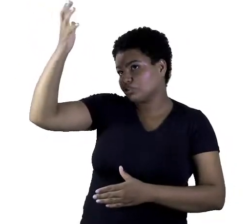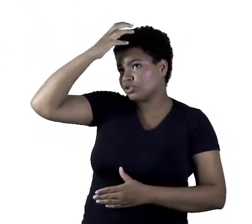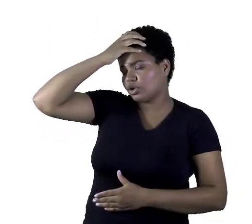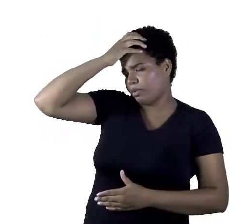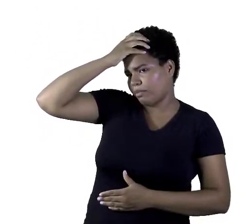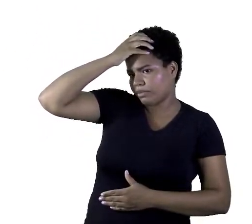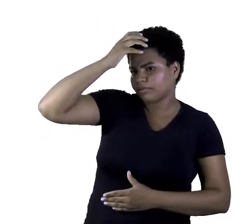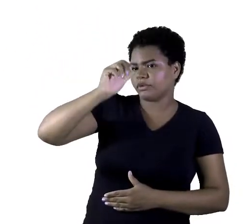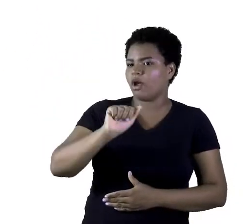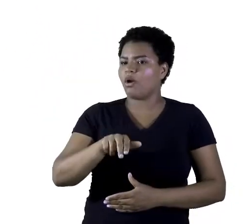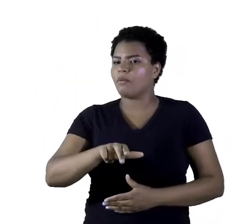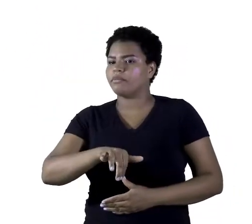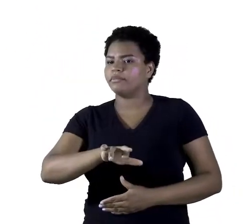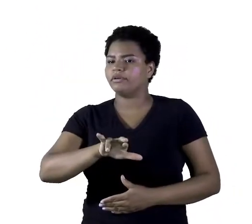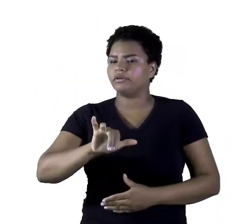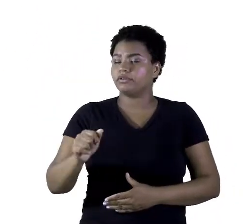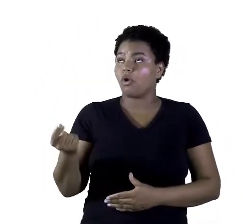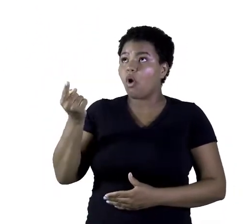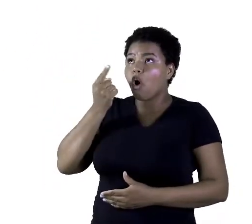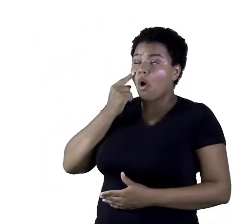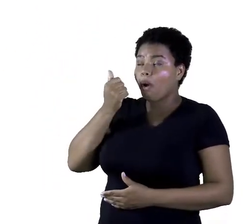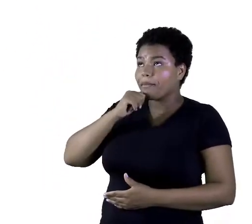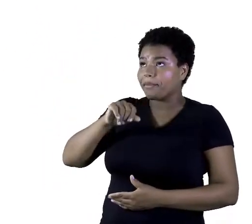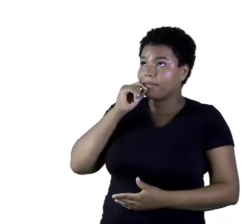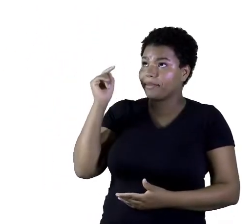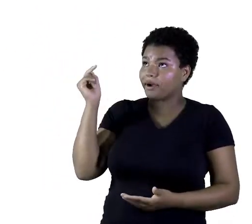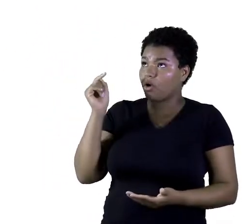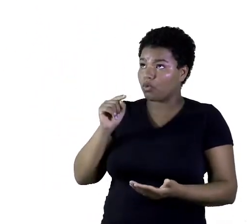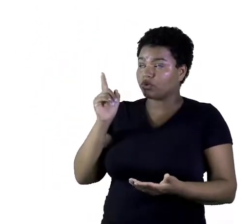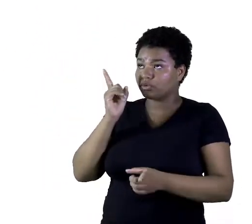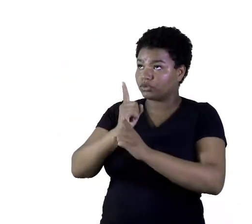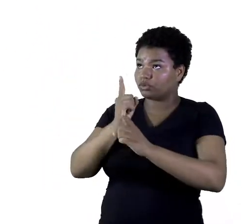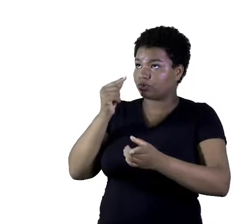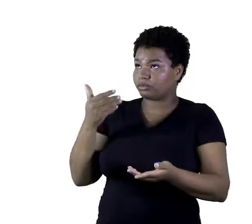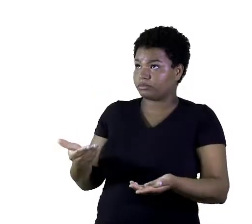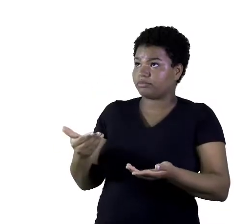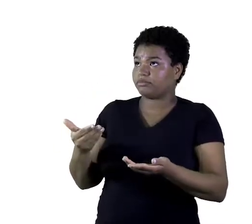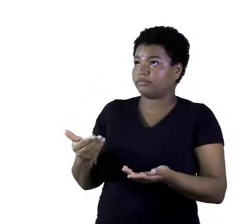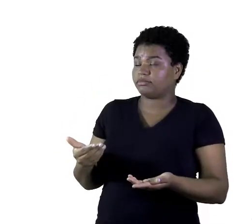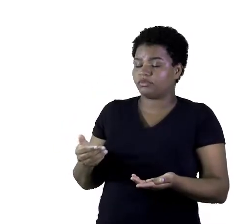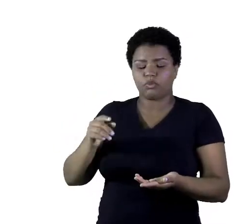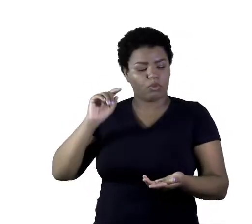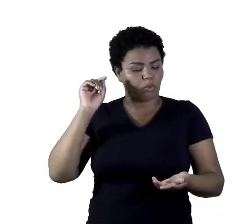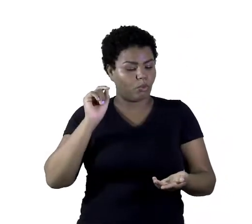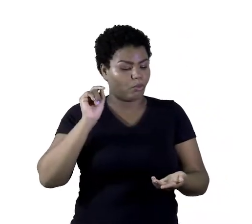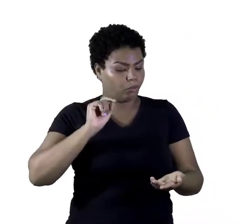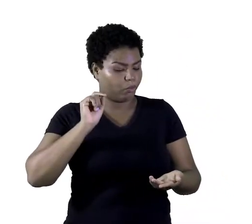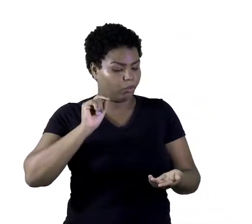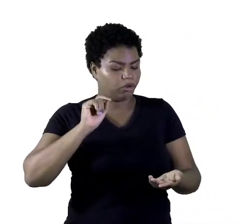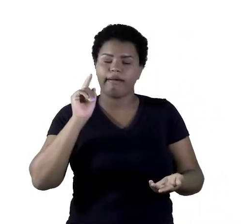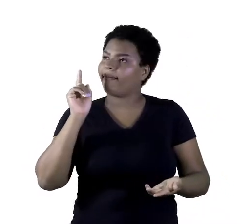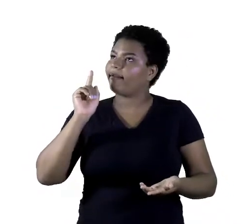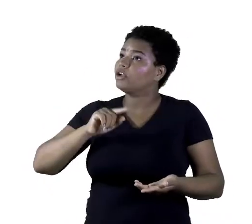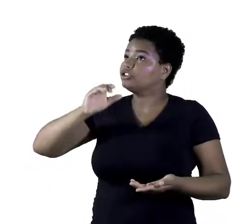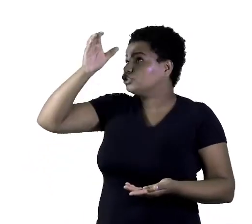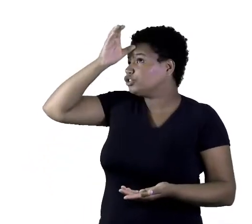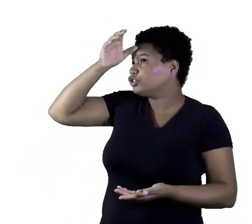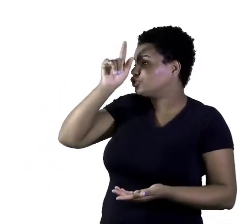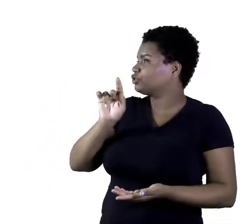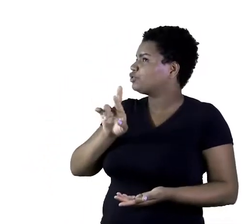e acabará com essas bobagens. São histórias demais que o tio Gerúndio conta para